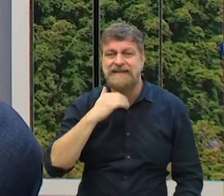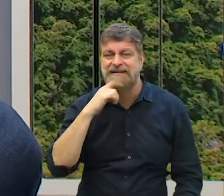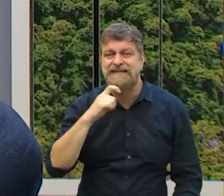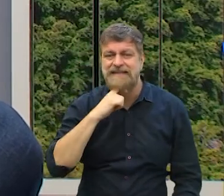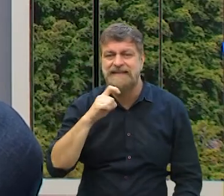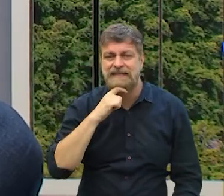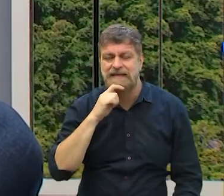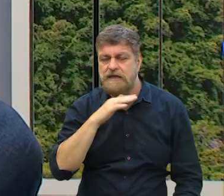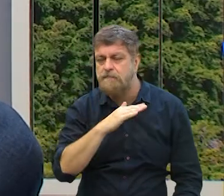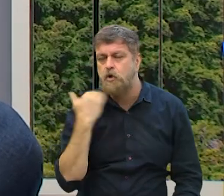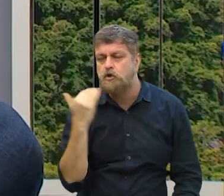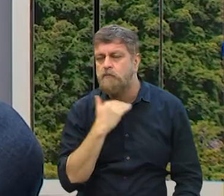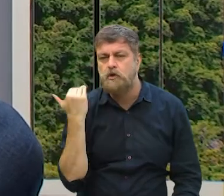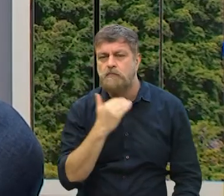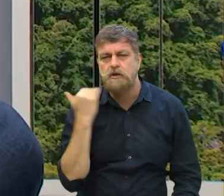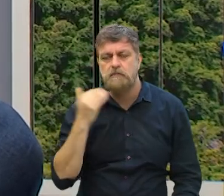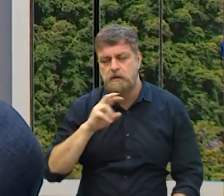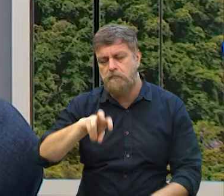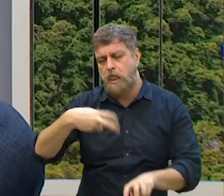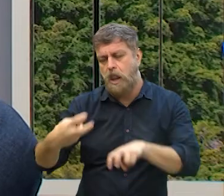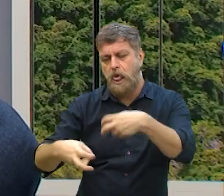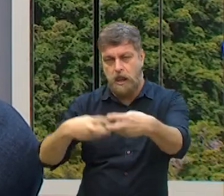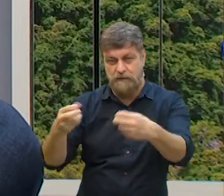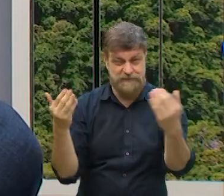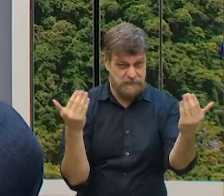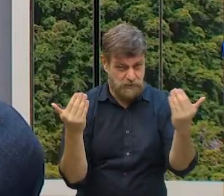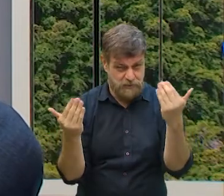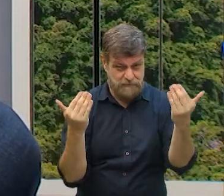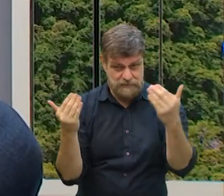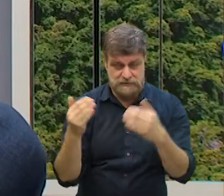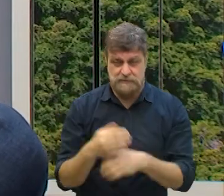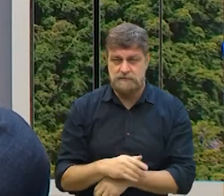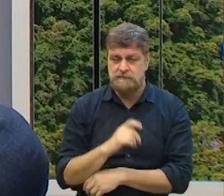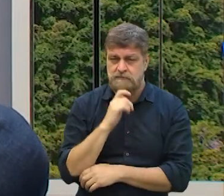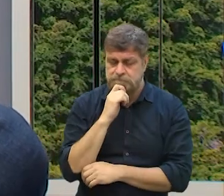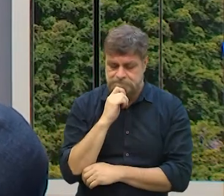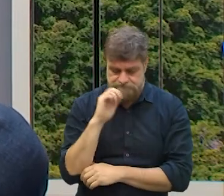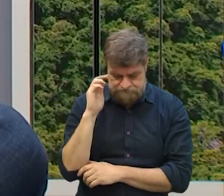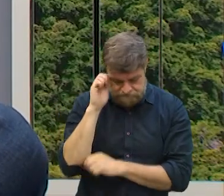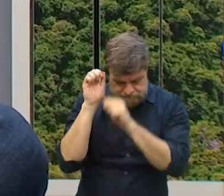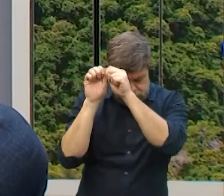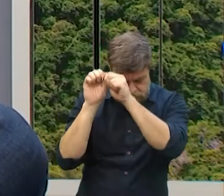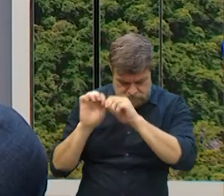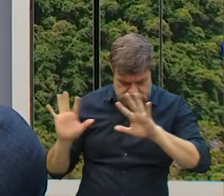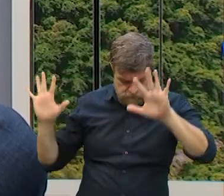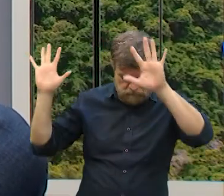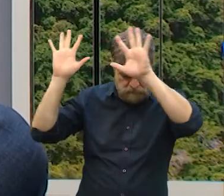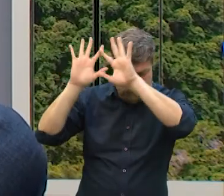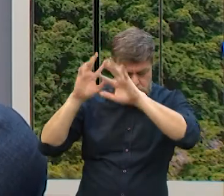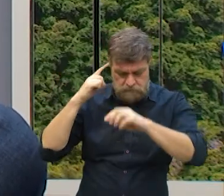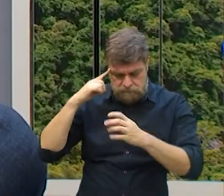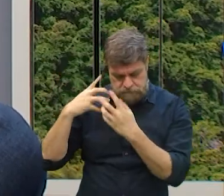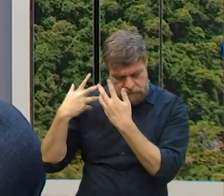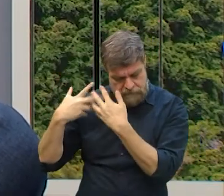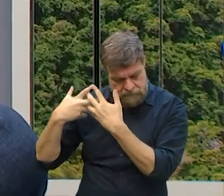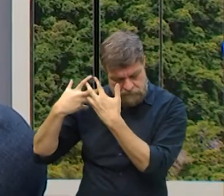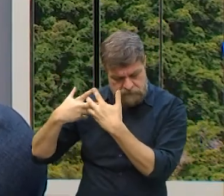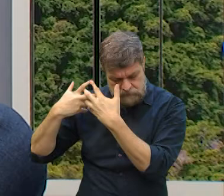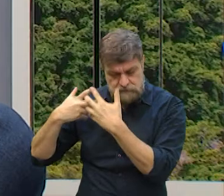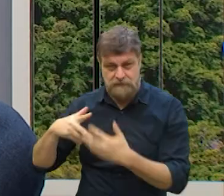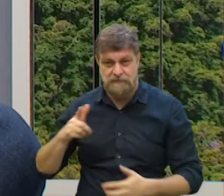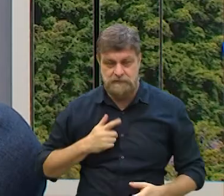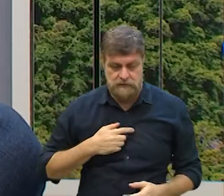mais ninguém, não existe uma alma viva, né? Não existe uma pessoa viva, eu acho que nos traz aí uma reflexão muito